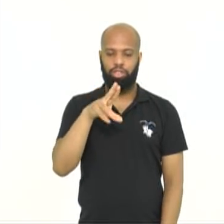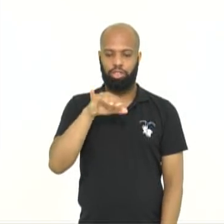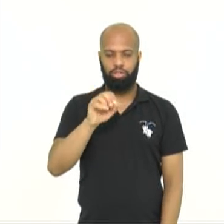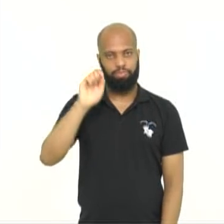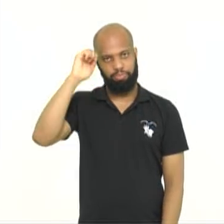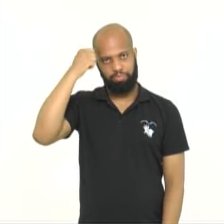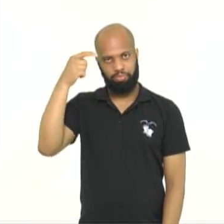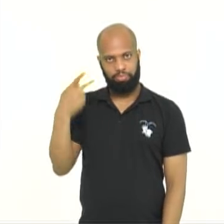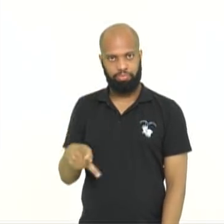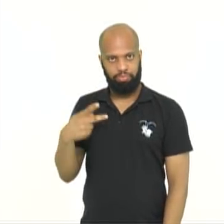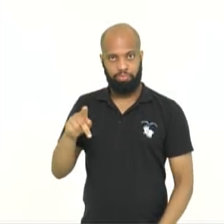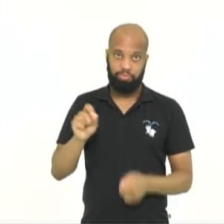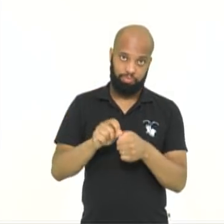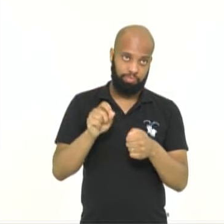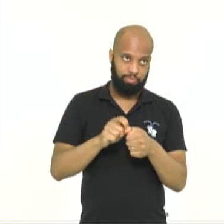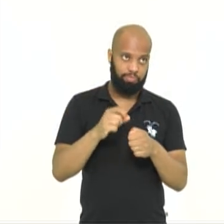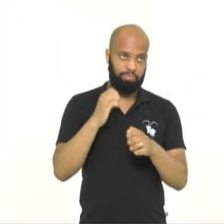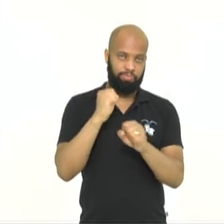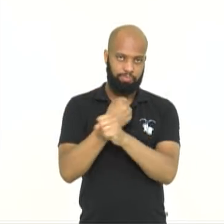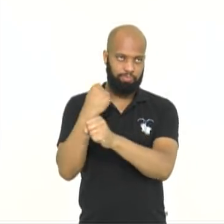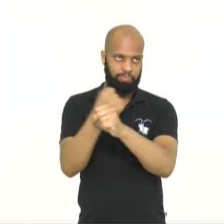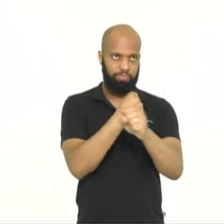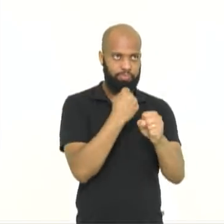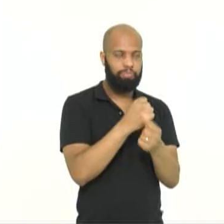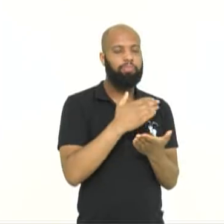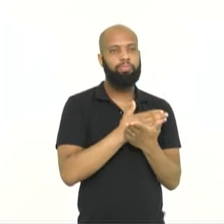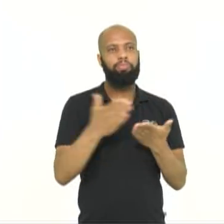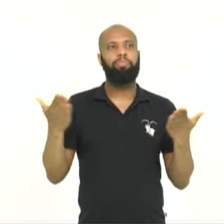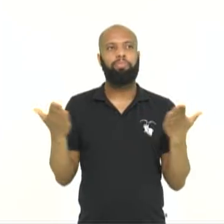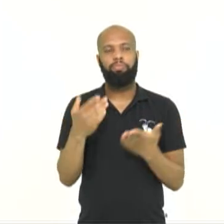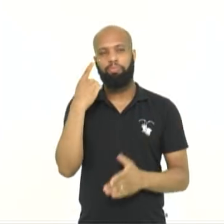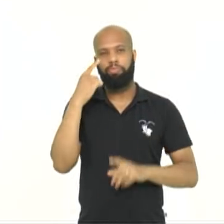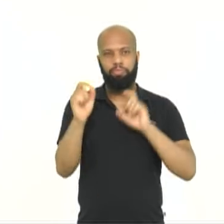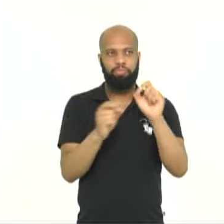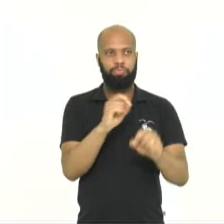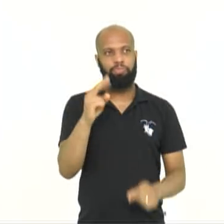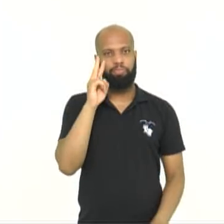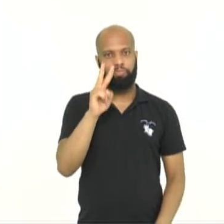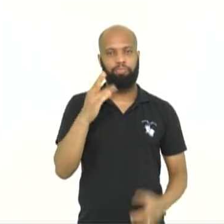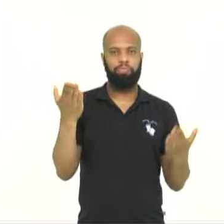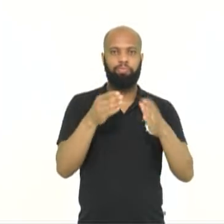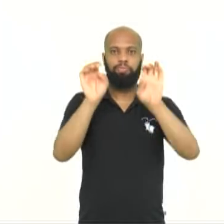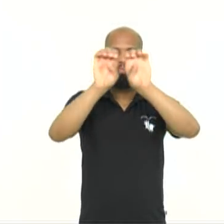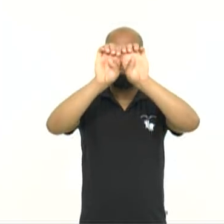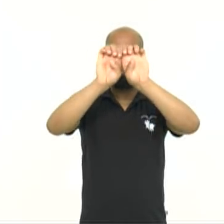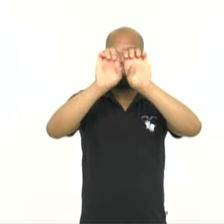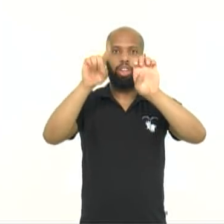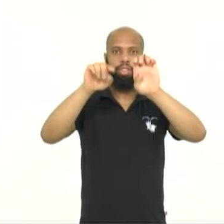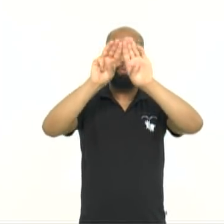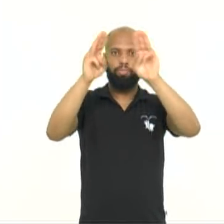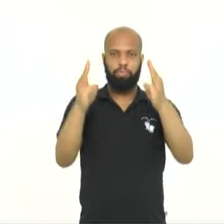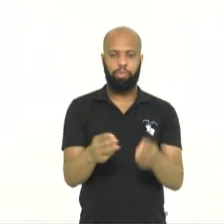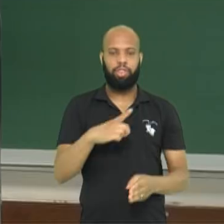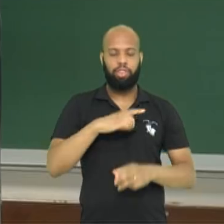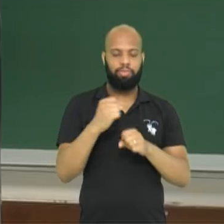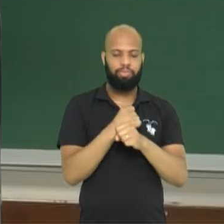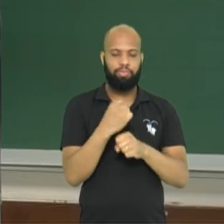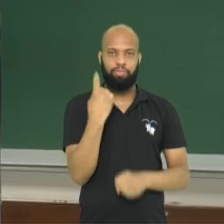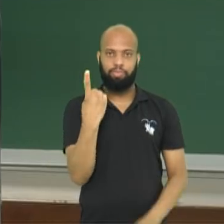Filho nesta obra. De início, vamos fazer uma leitura desse mapa aqui. Nós chegamos lá até o ano